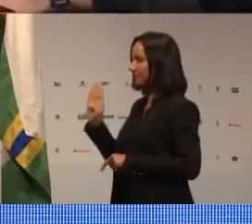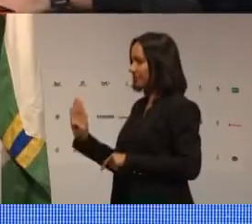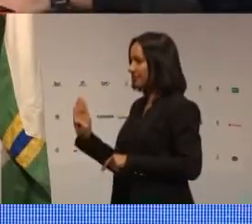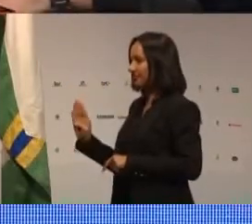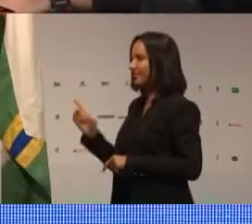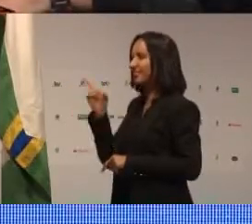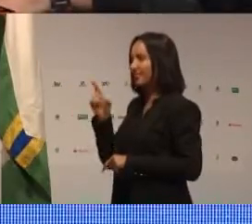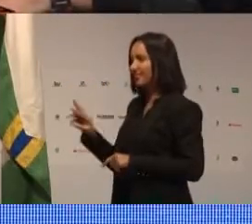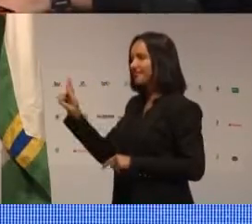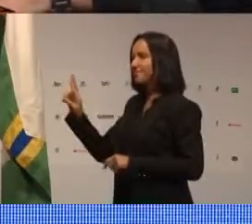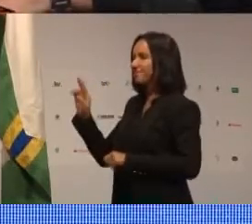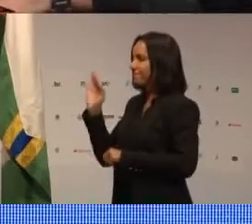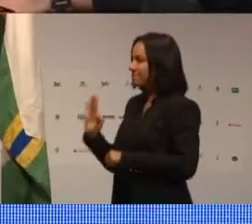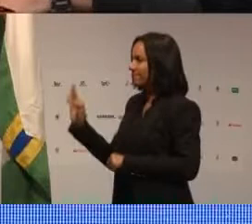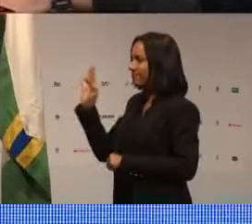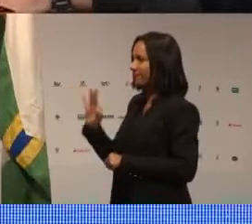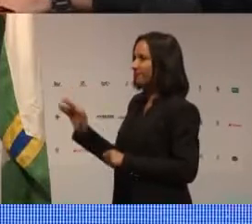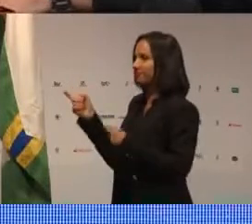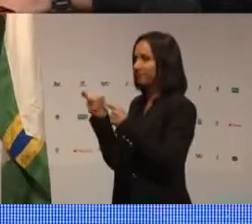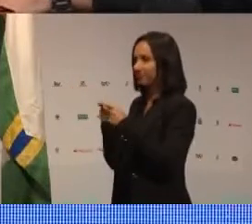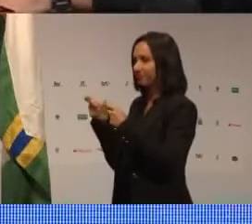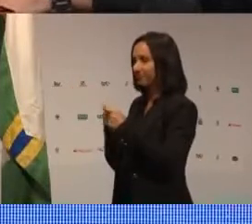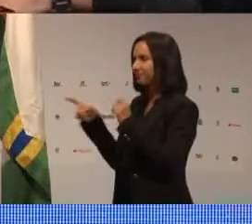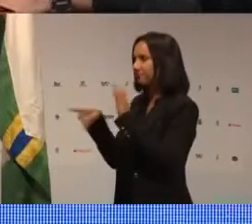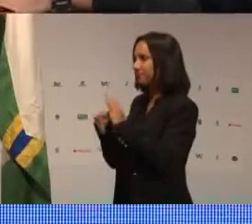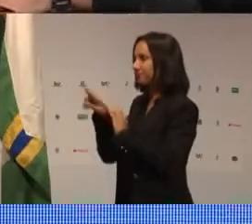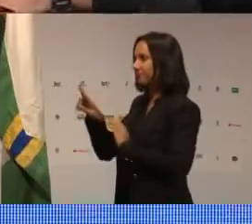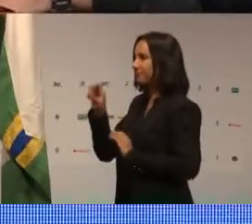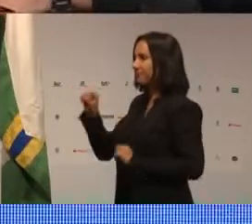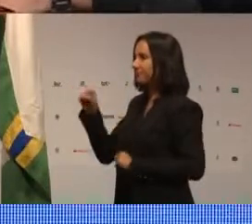Doutora pela Faculdade de Medicina da USP.